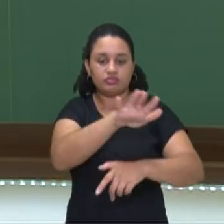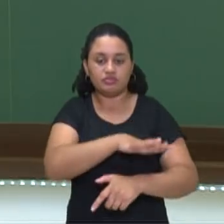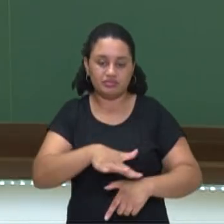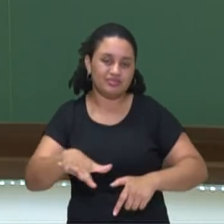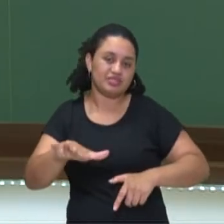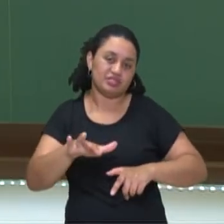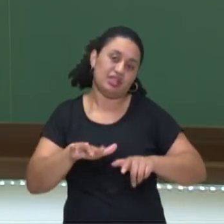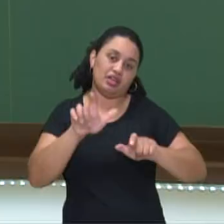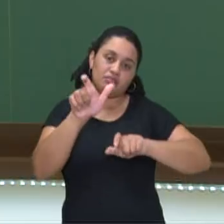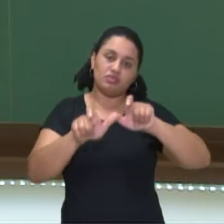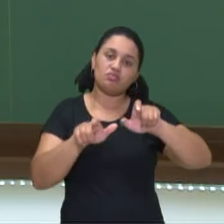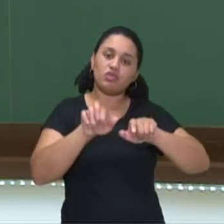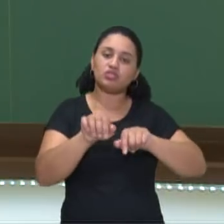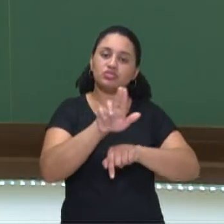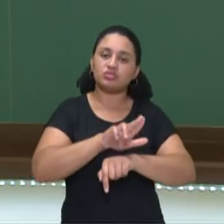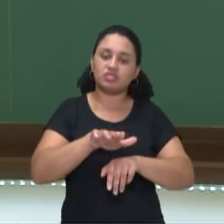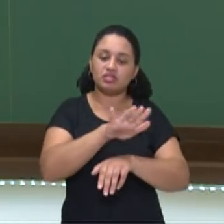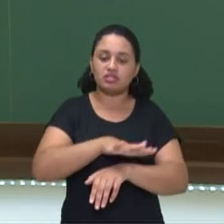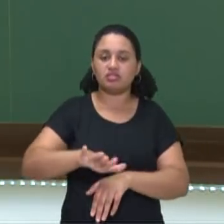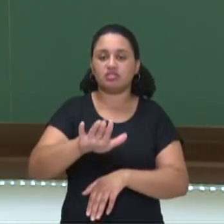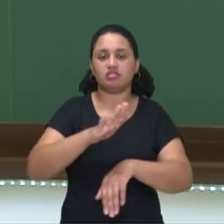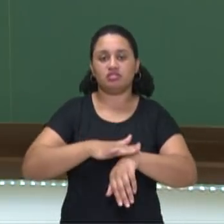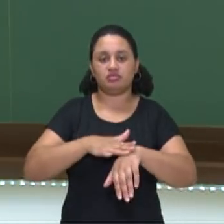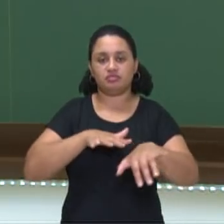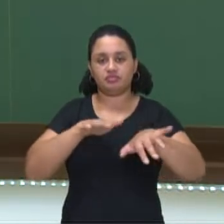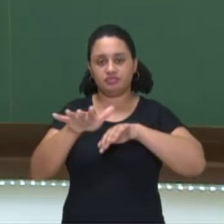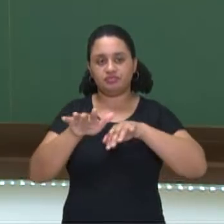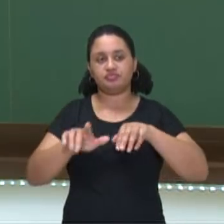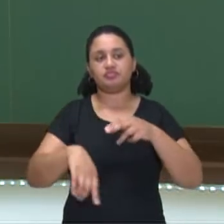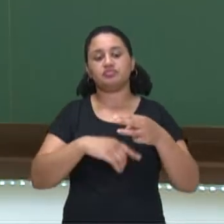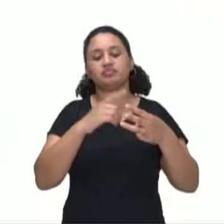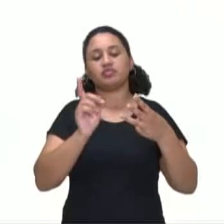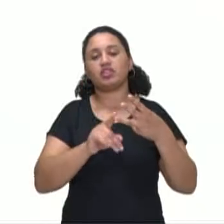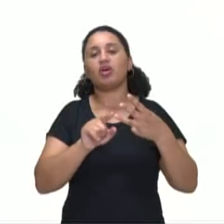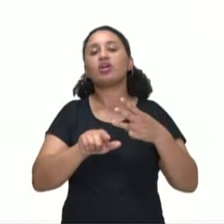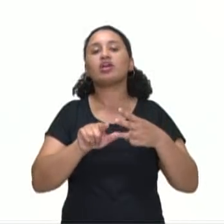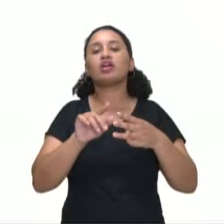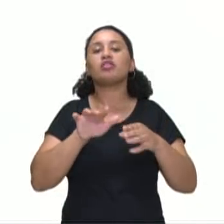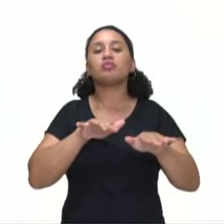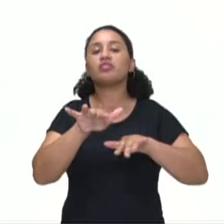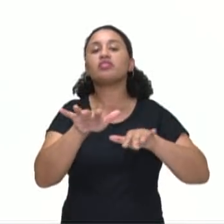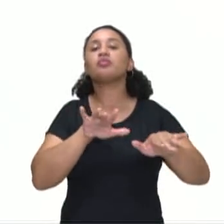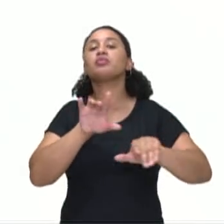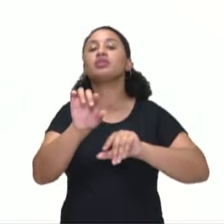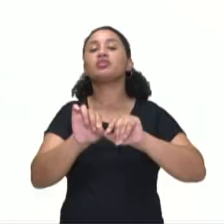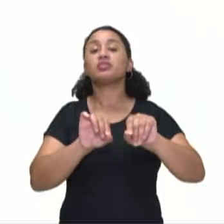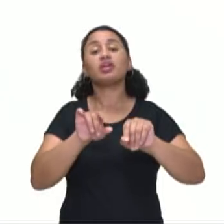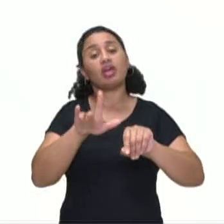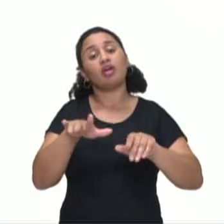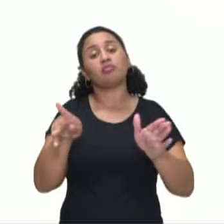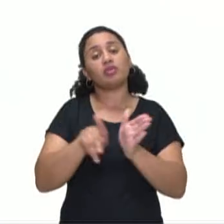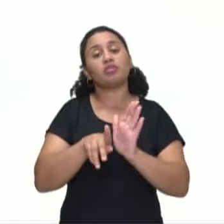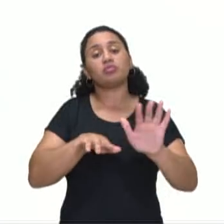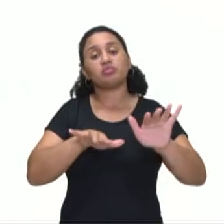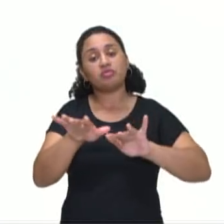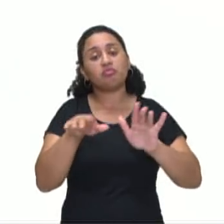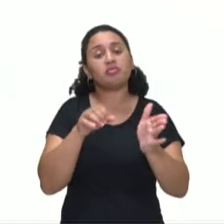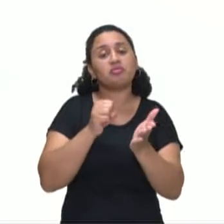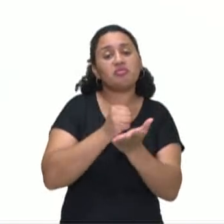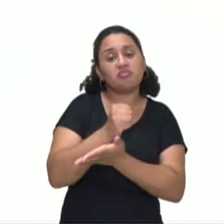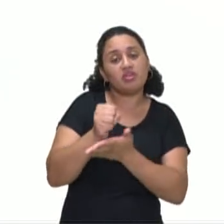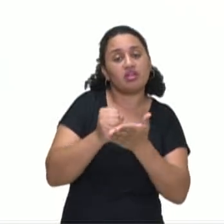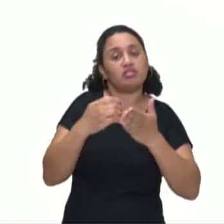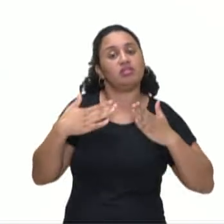ele está em movimento também. E o movimento que refere-se aos próprios movimentos básicos